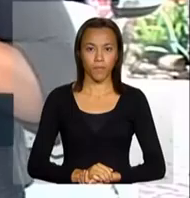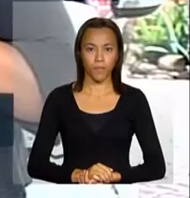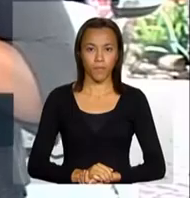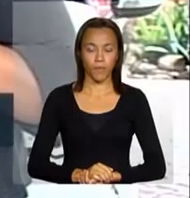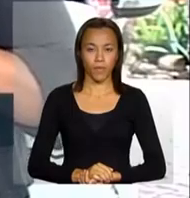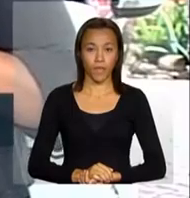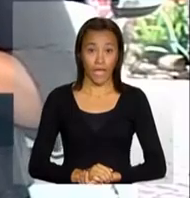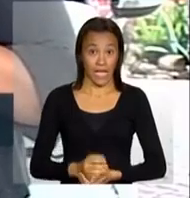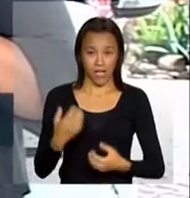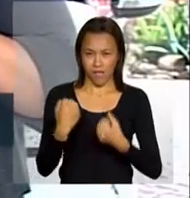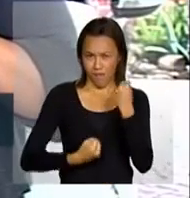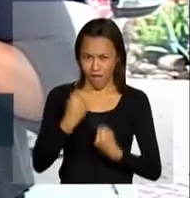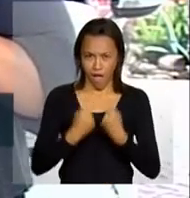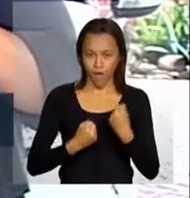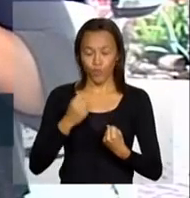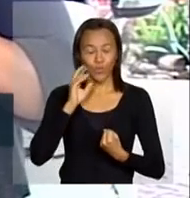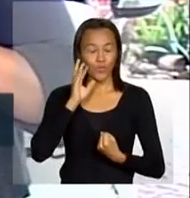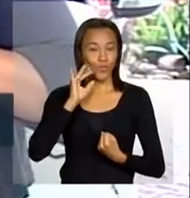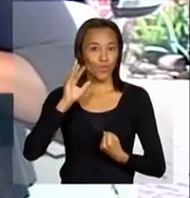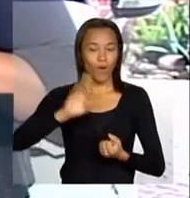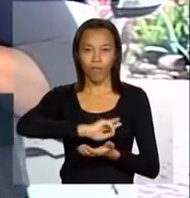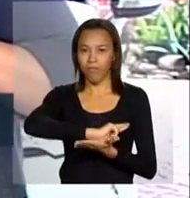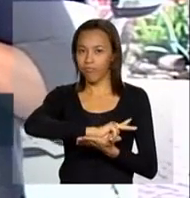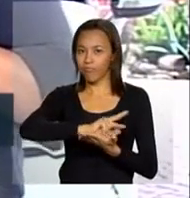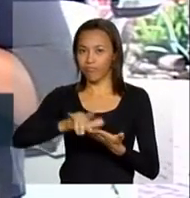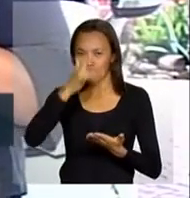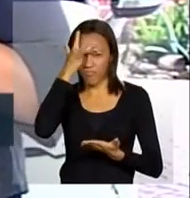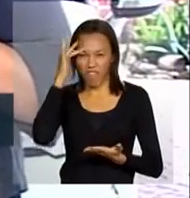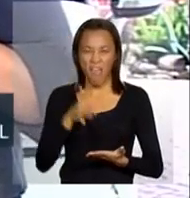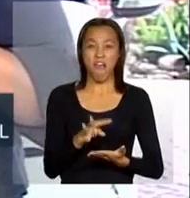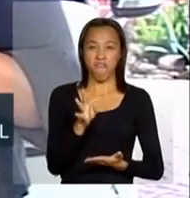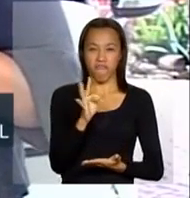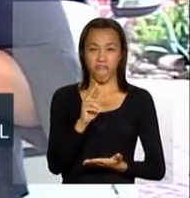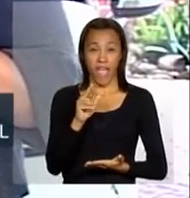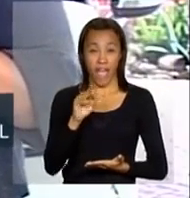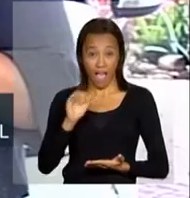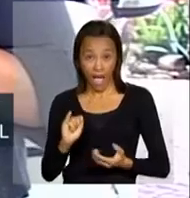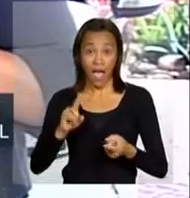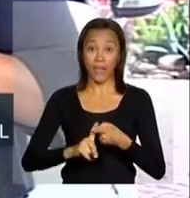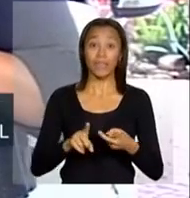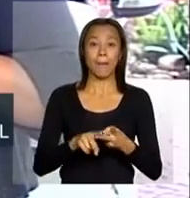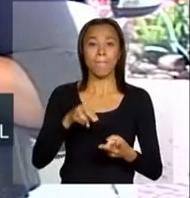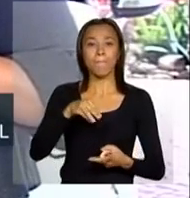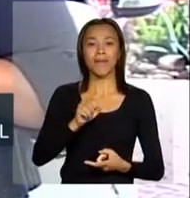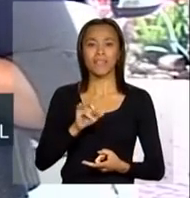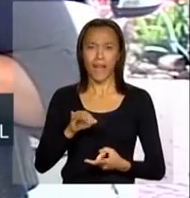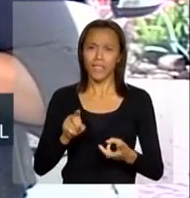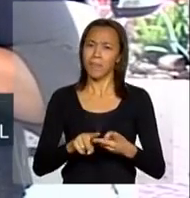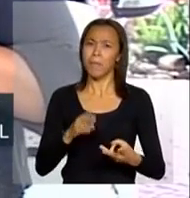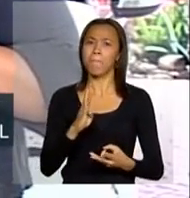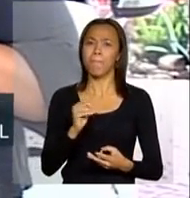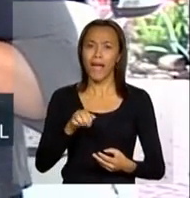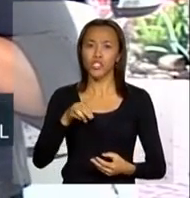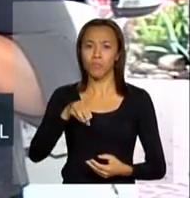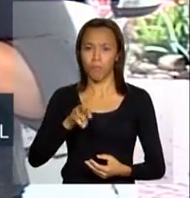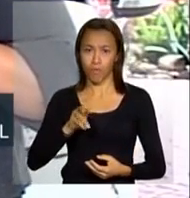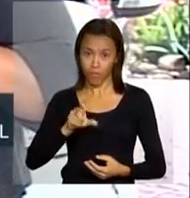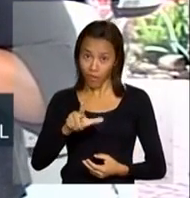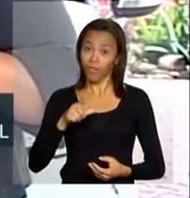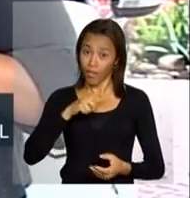Malu, carros que são o sonho de muita gente, Ferraris, Maseratis, até uma versão do Batmóvel, está aqui